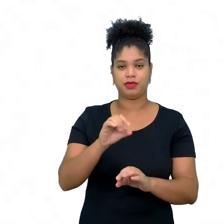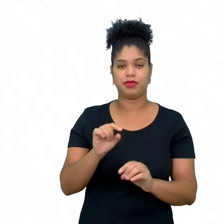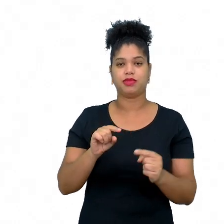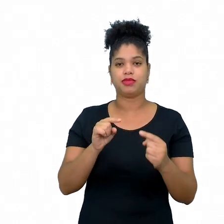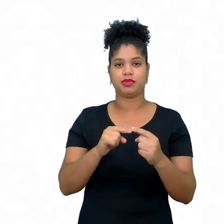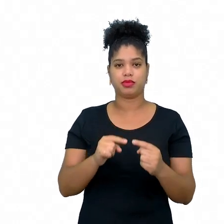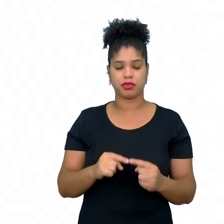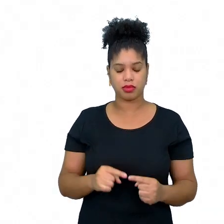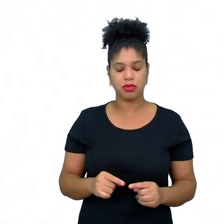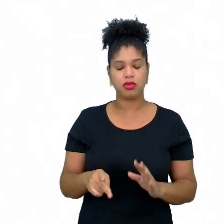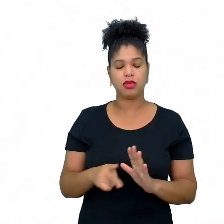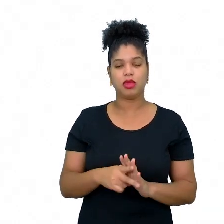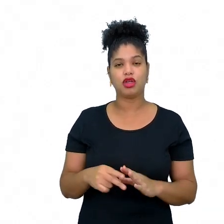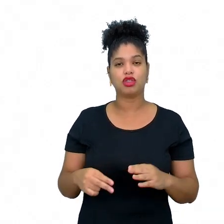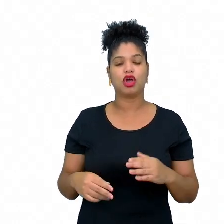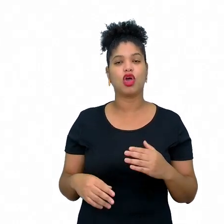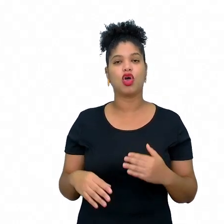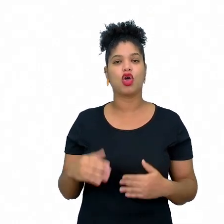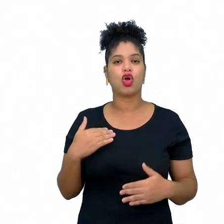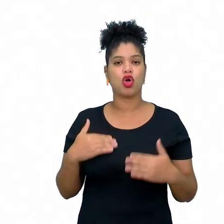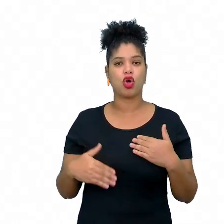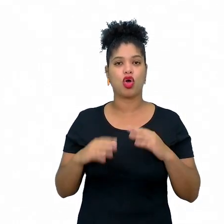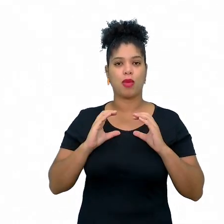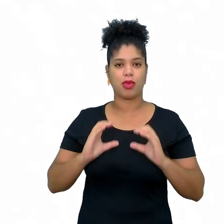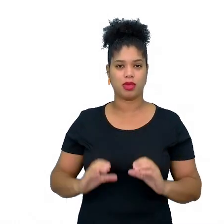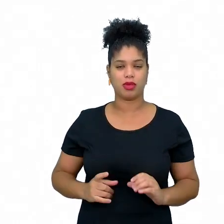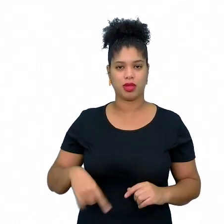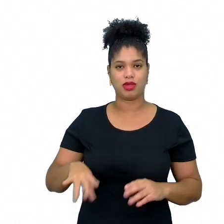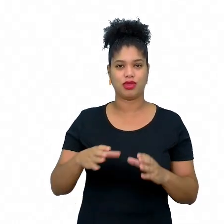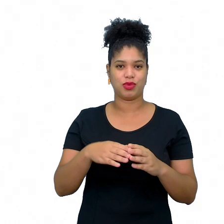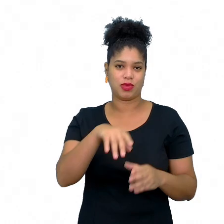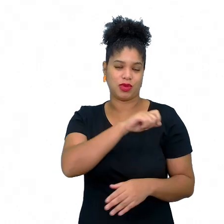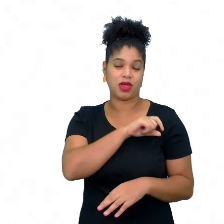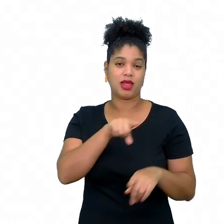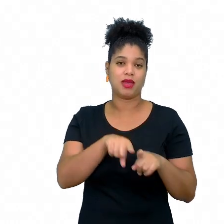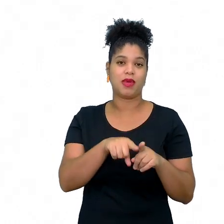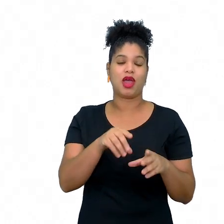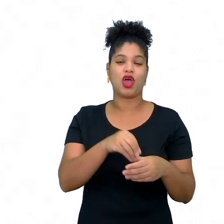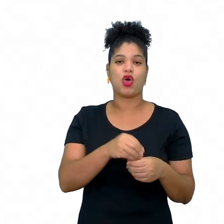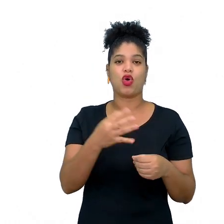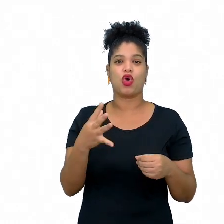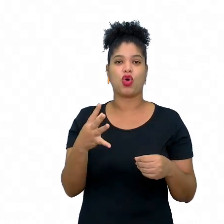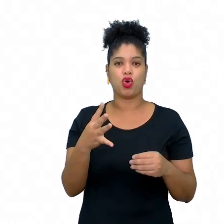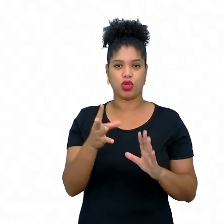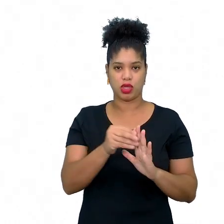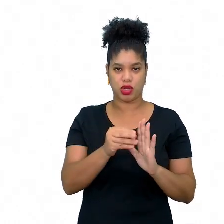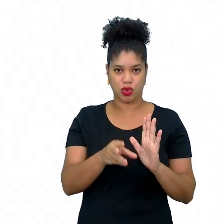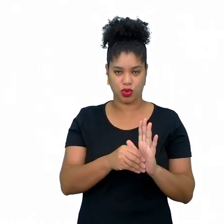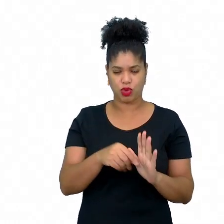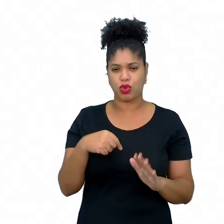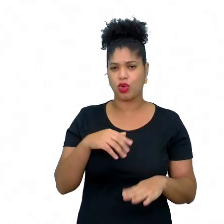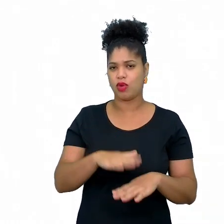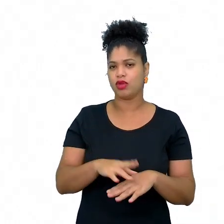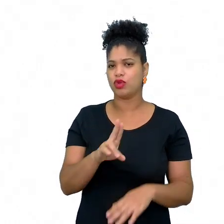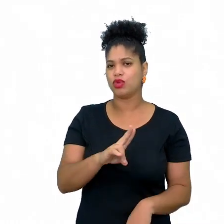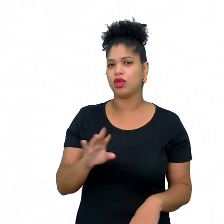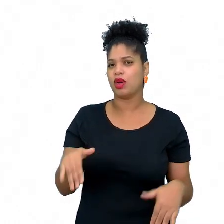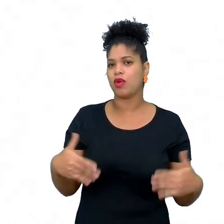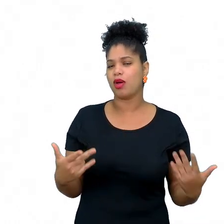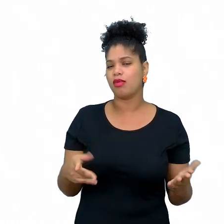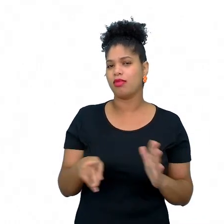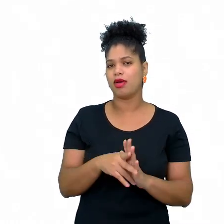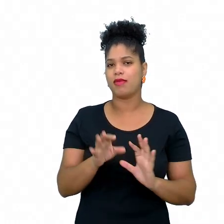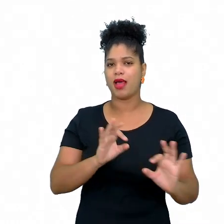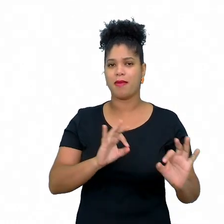especifica, né, os comportamentos esperados pelos estudantes, os conteúdos. Quais são os conteúdos que eu vou utilizar nesse plano de